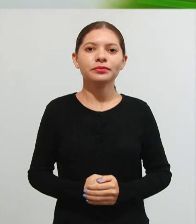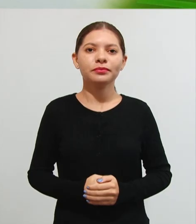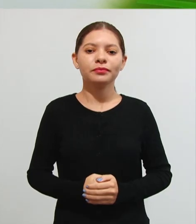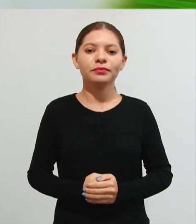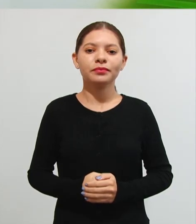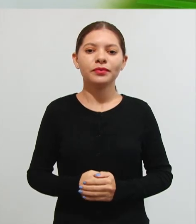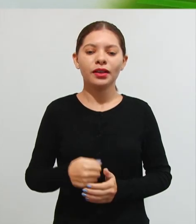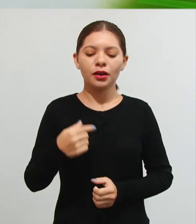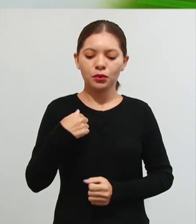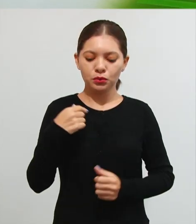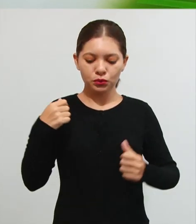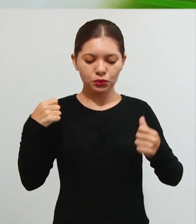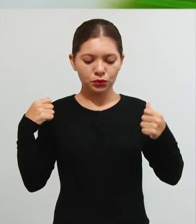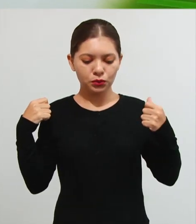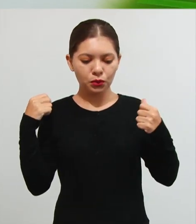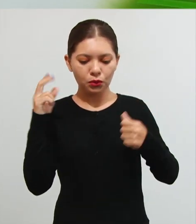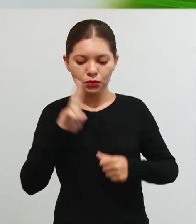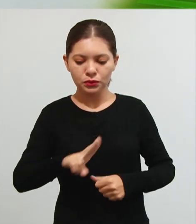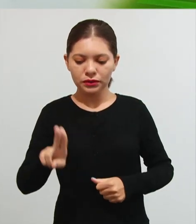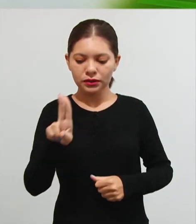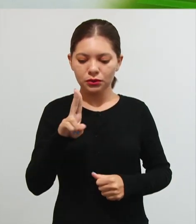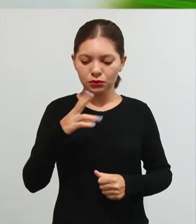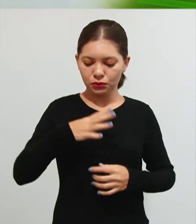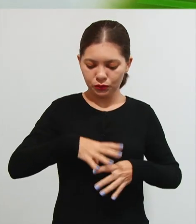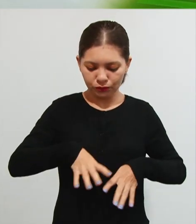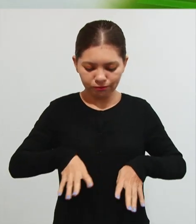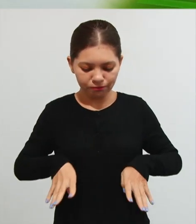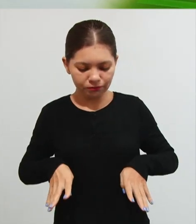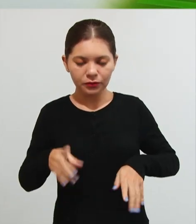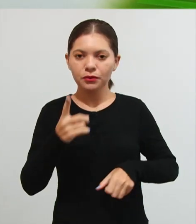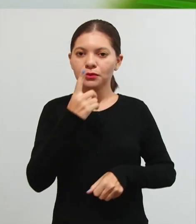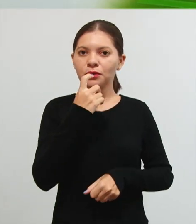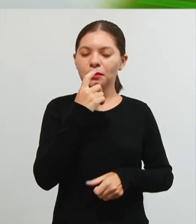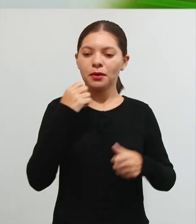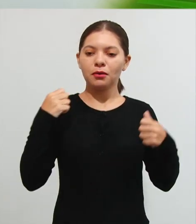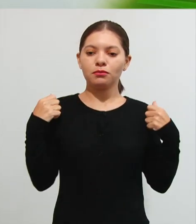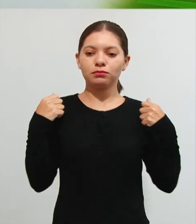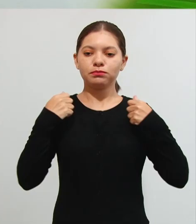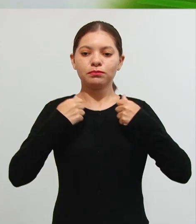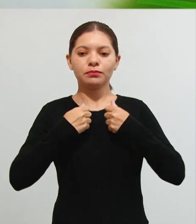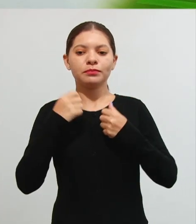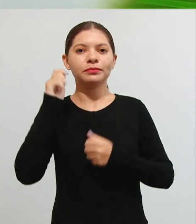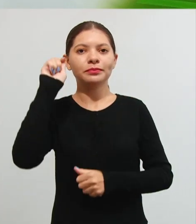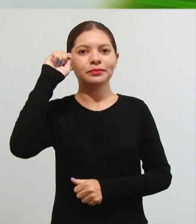Estou trajando hoje um vestido vermelho e um casaquinho preto.